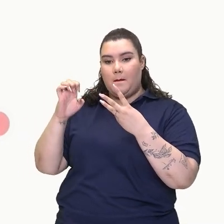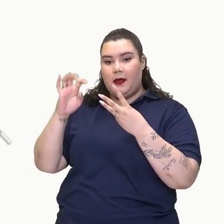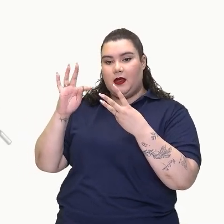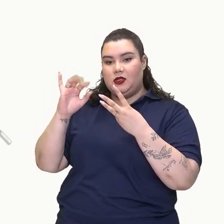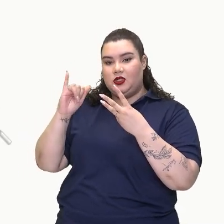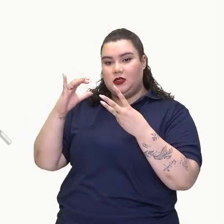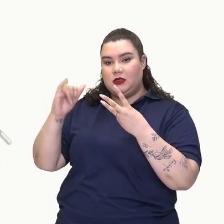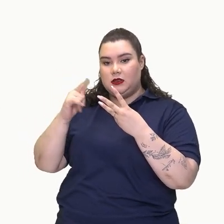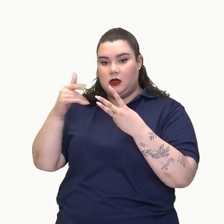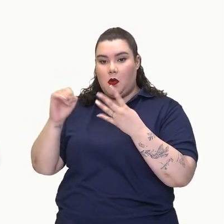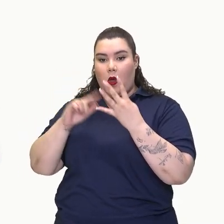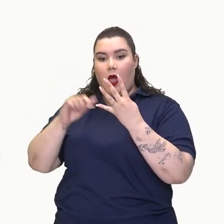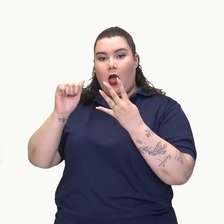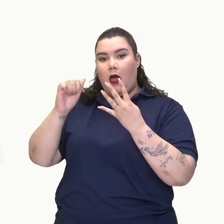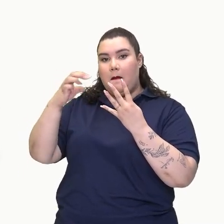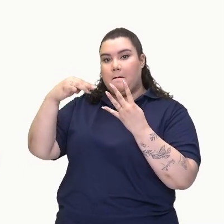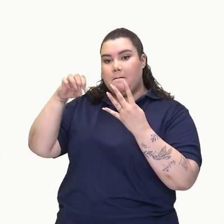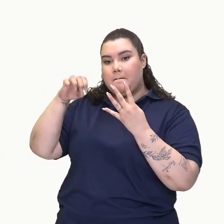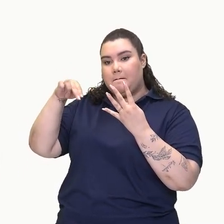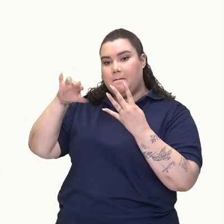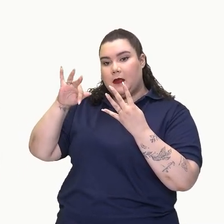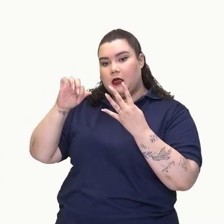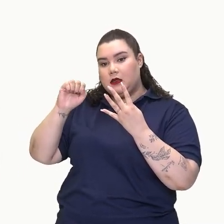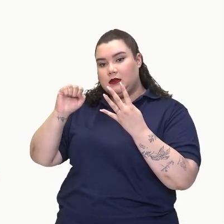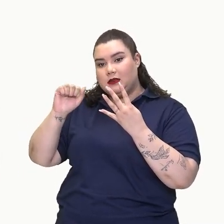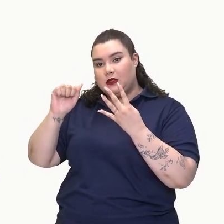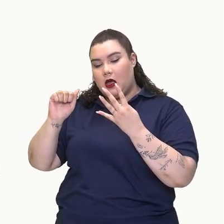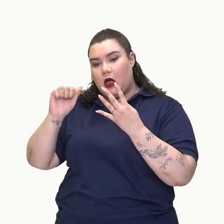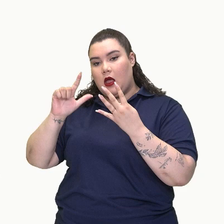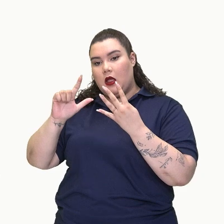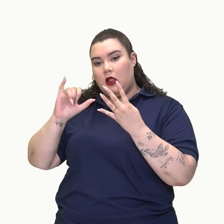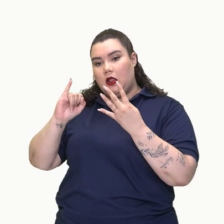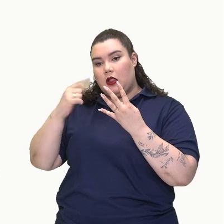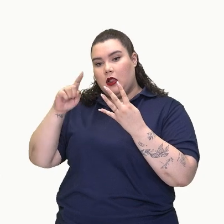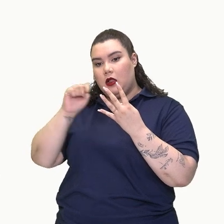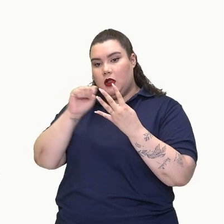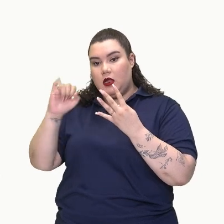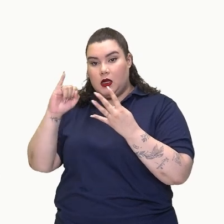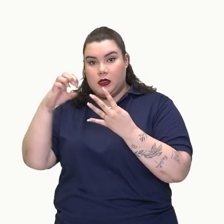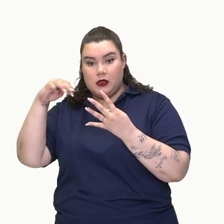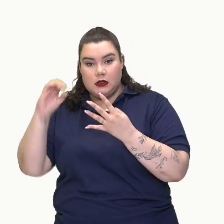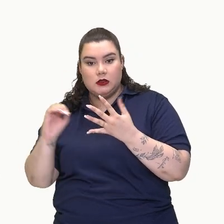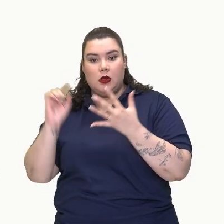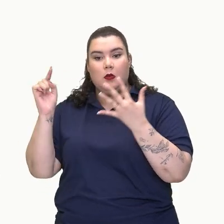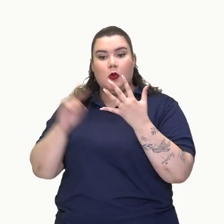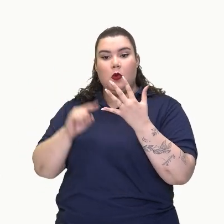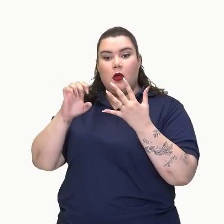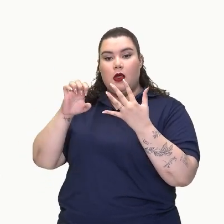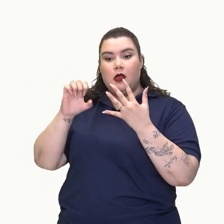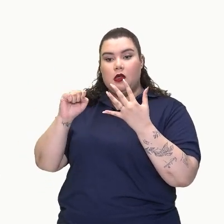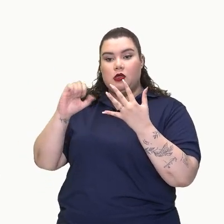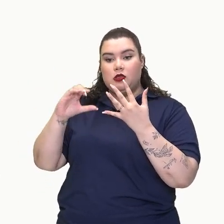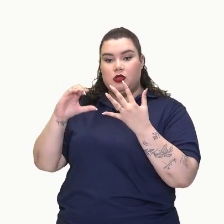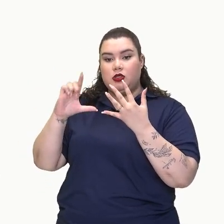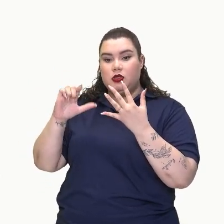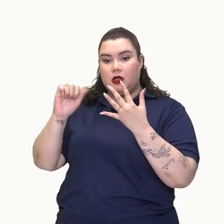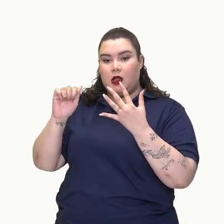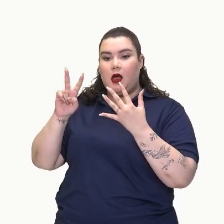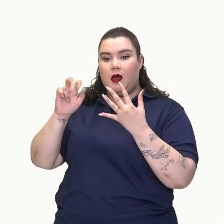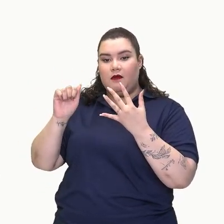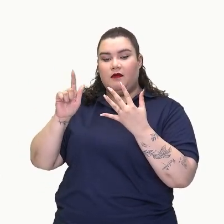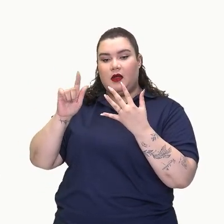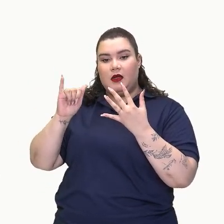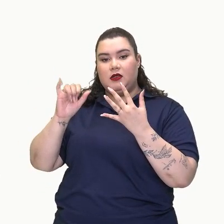e esclavagismo, tá? Então, a gente observa aqui que existem vários tipos de relação, né?